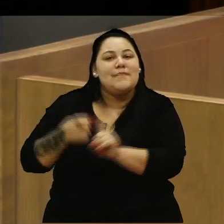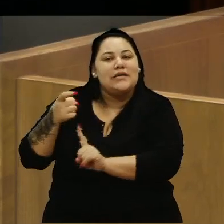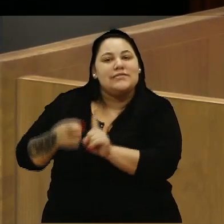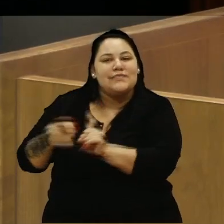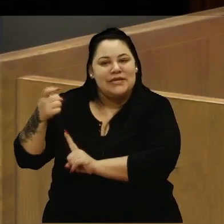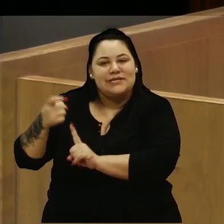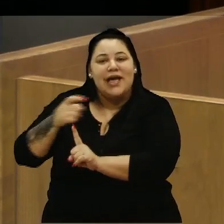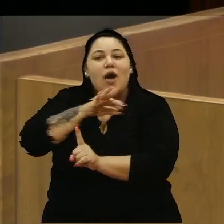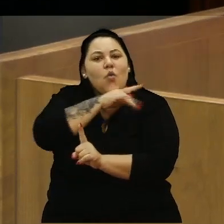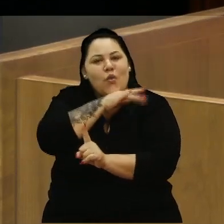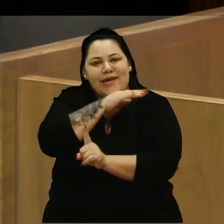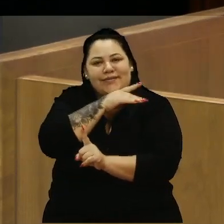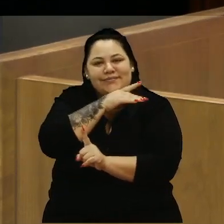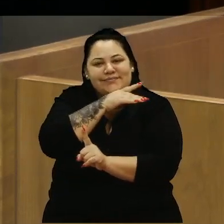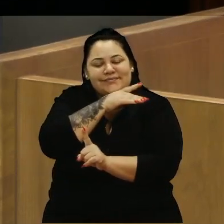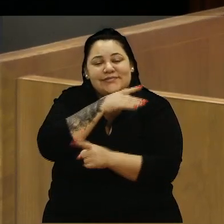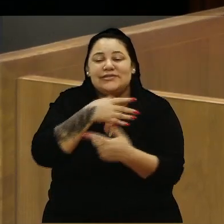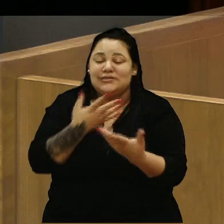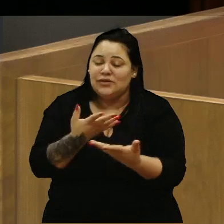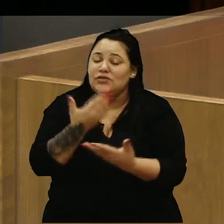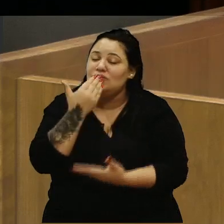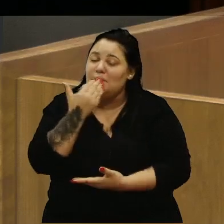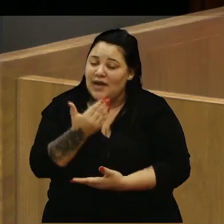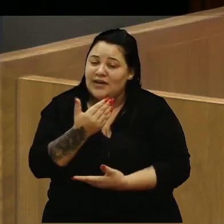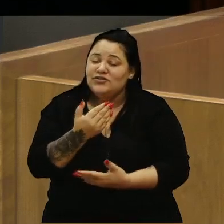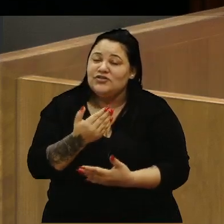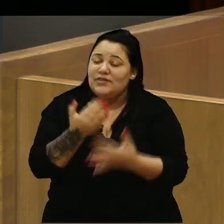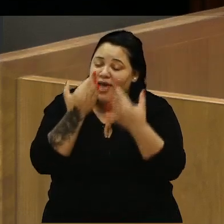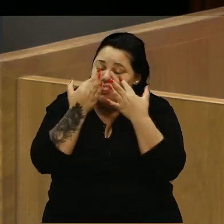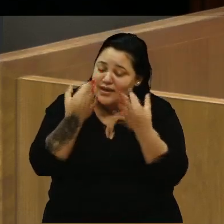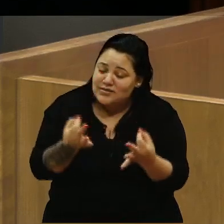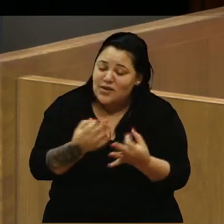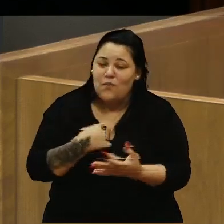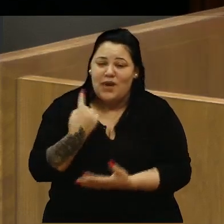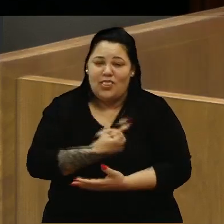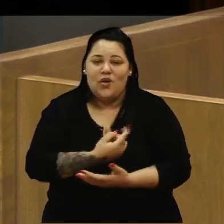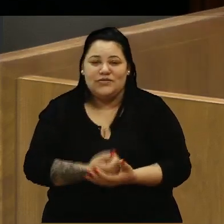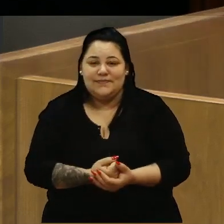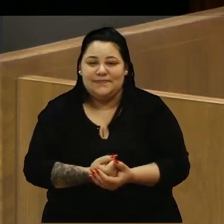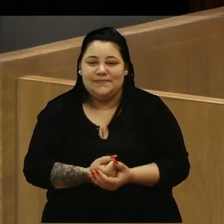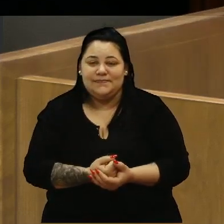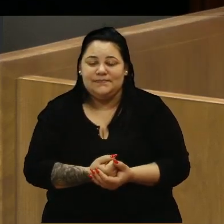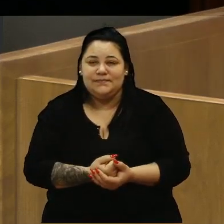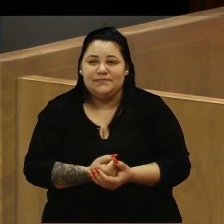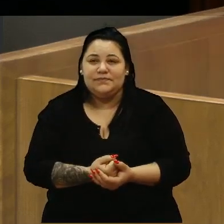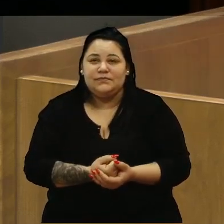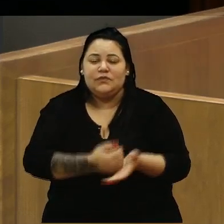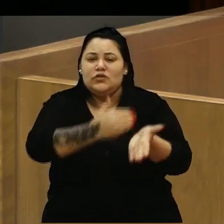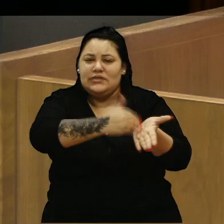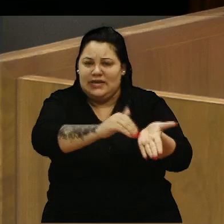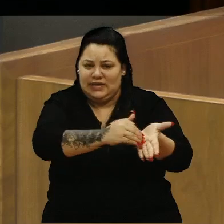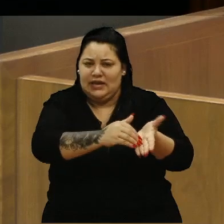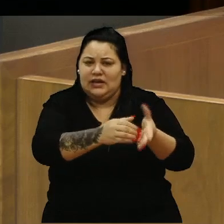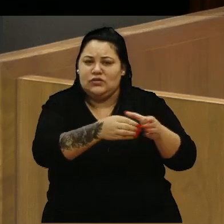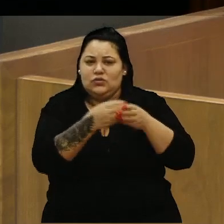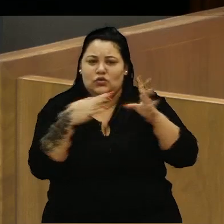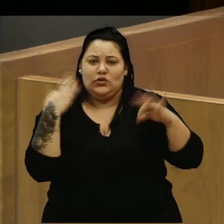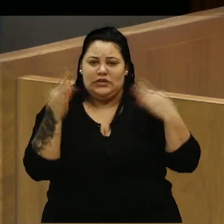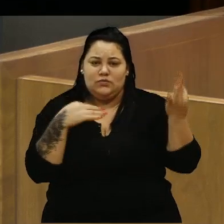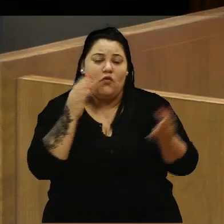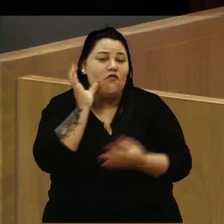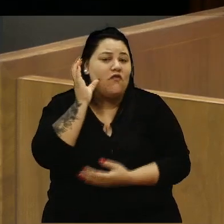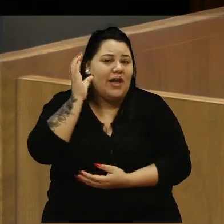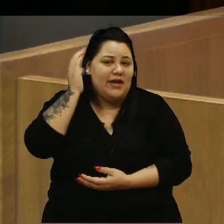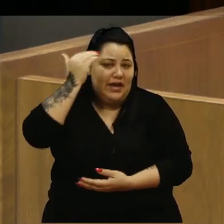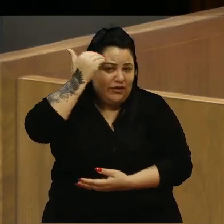pede que também nos olhem para isso. O secretário de Turismo, Felipe, esteve